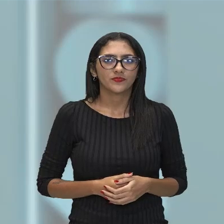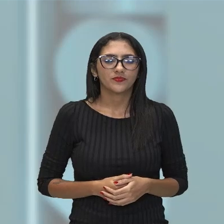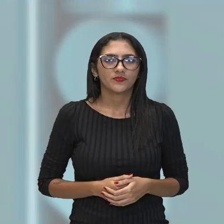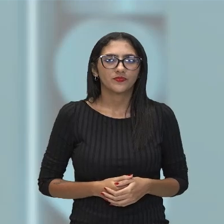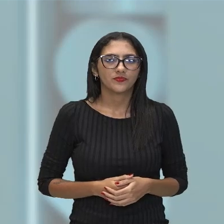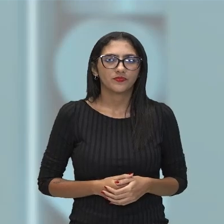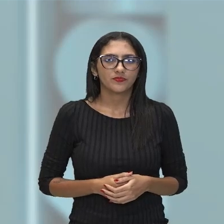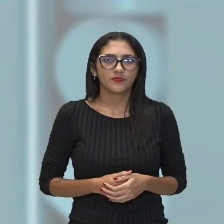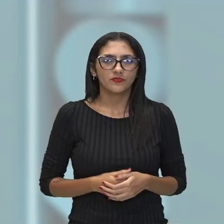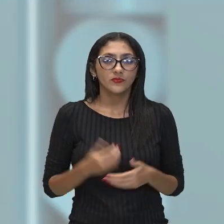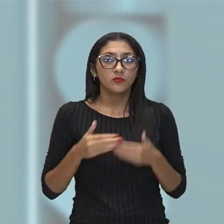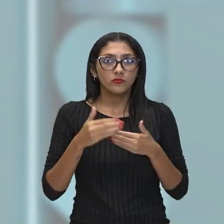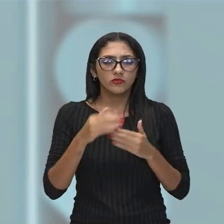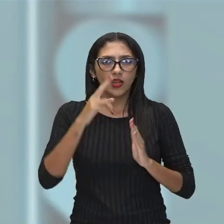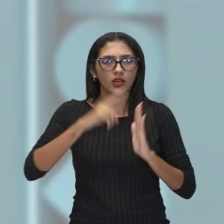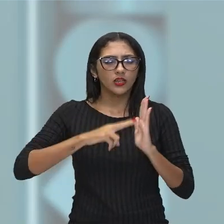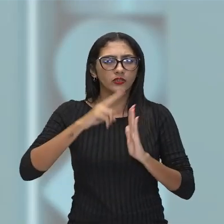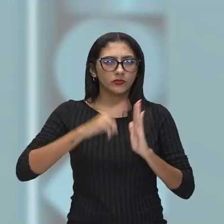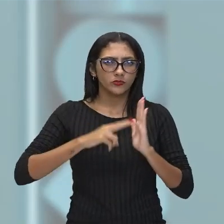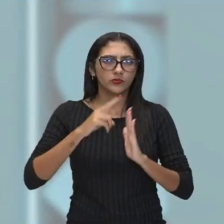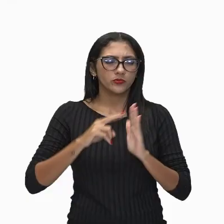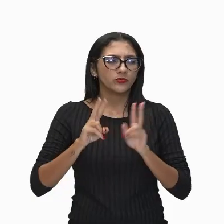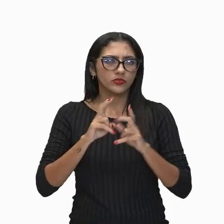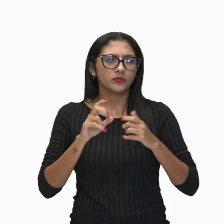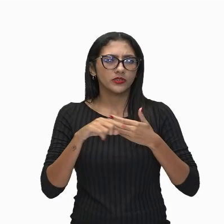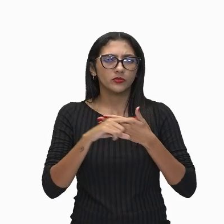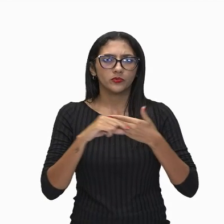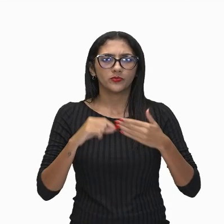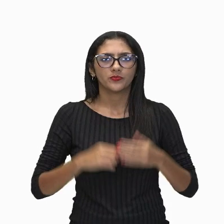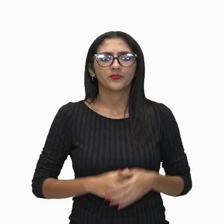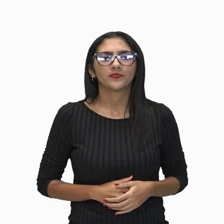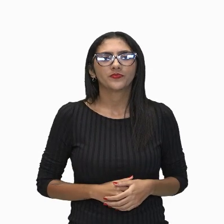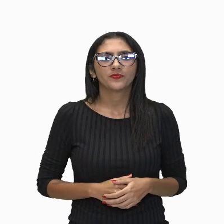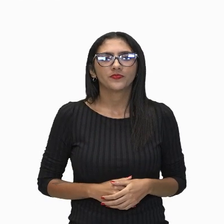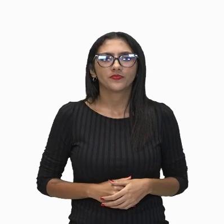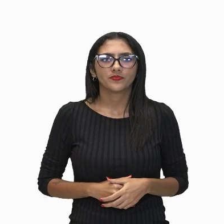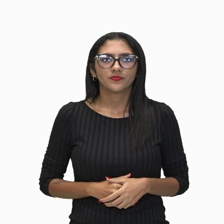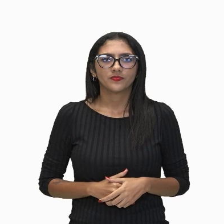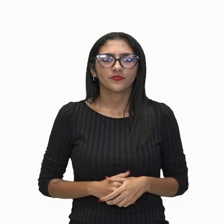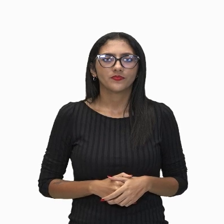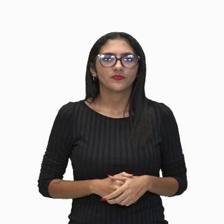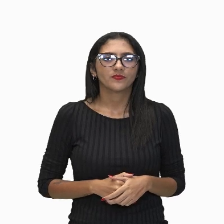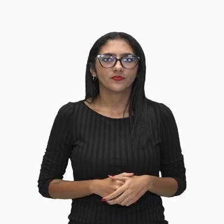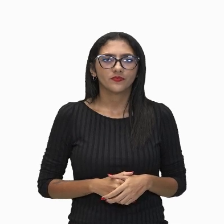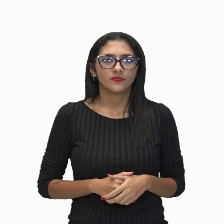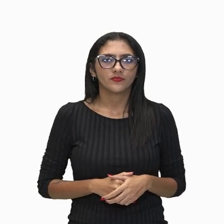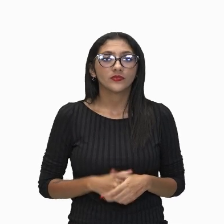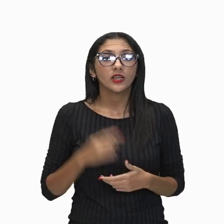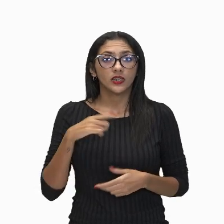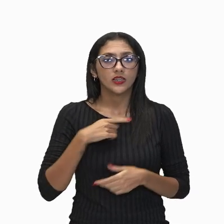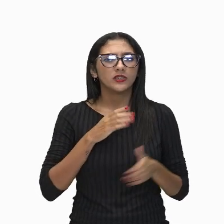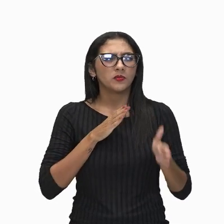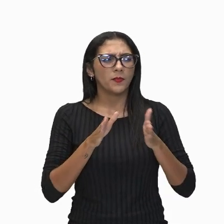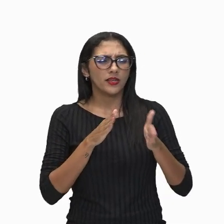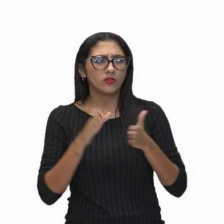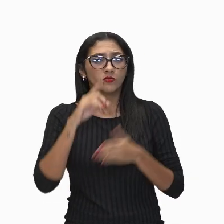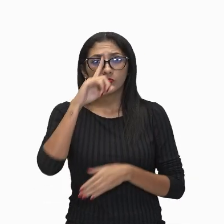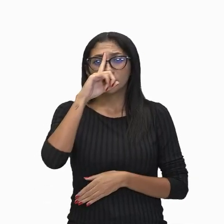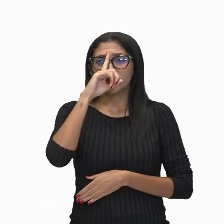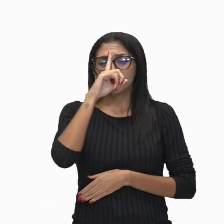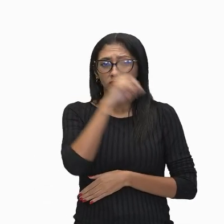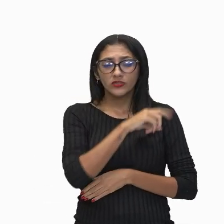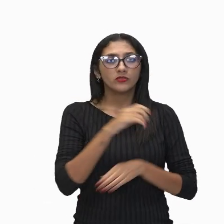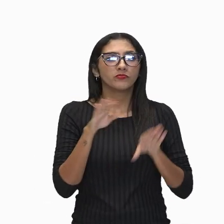a leitura do nosso texto, compreendendo um pouquinho mais sobre Ferreira Goulart? Seguindo, é neste período conturbado que escreve